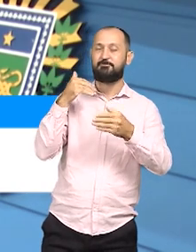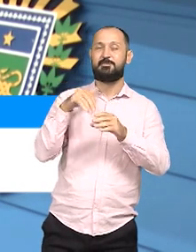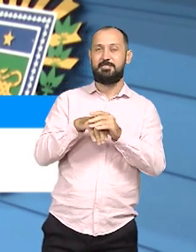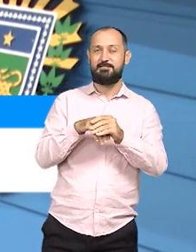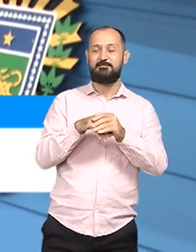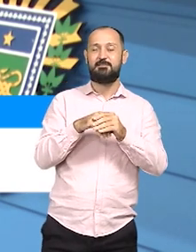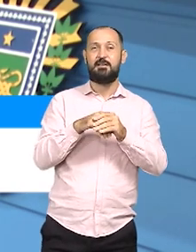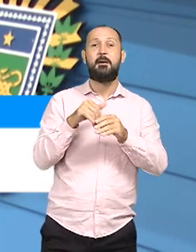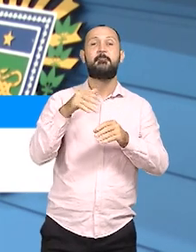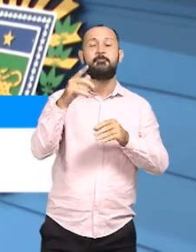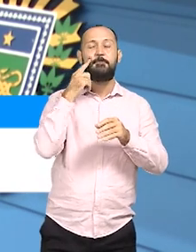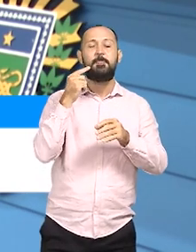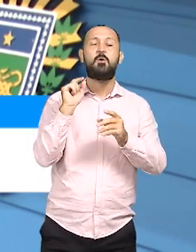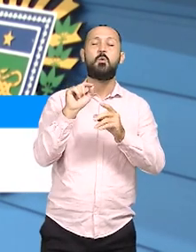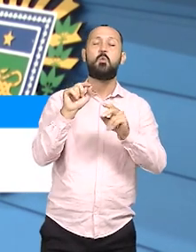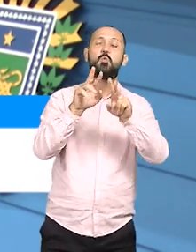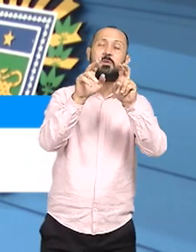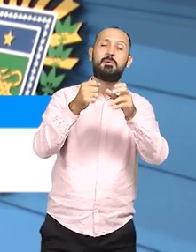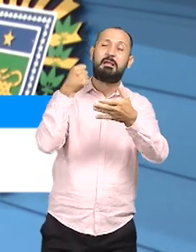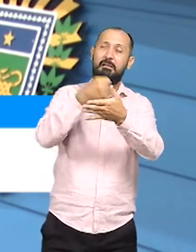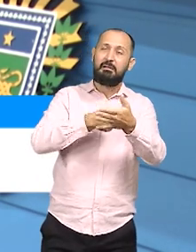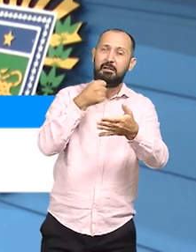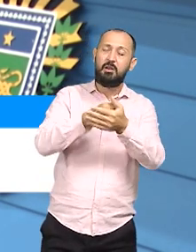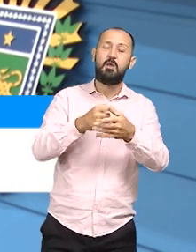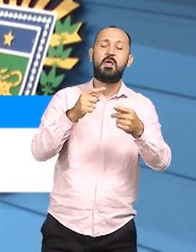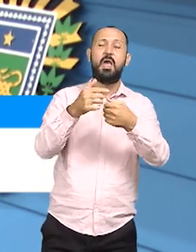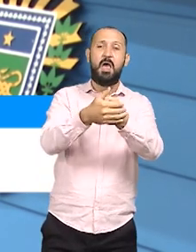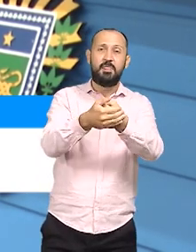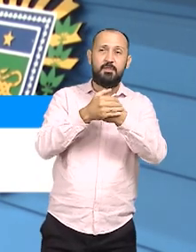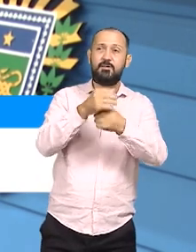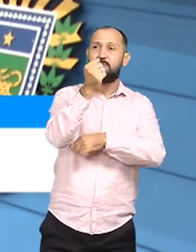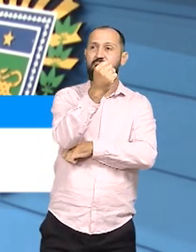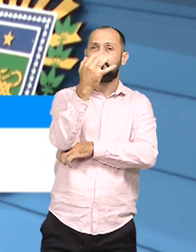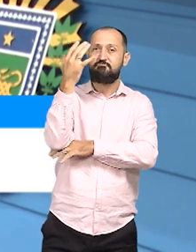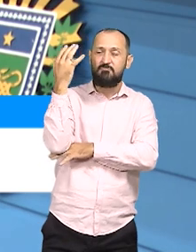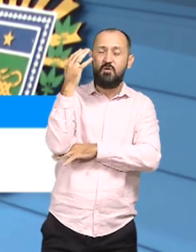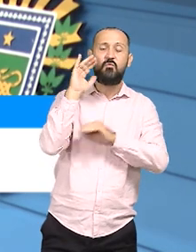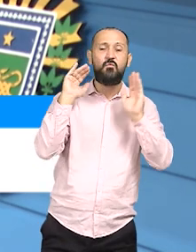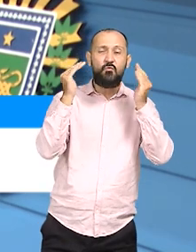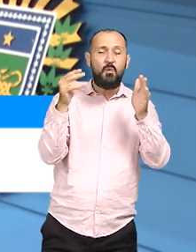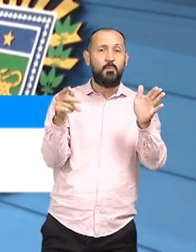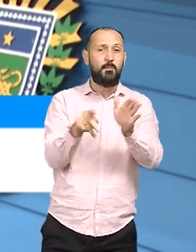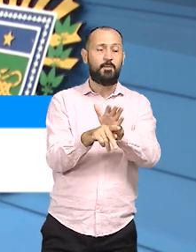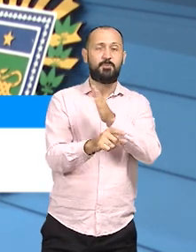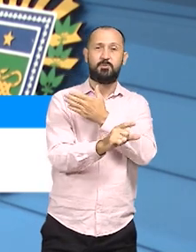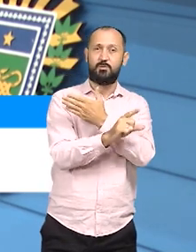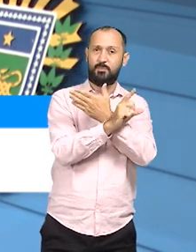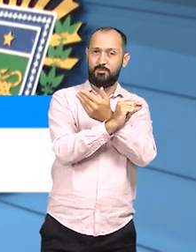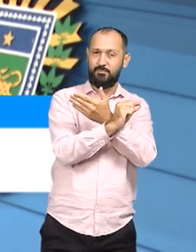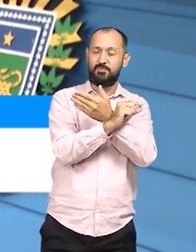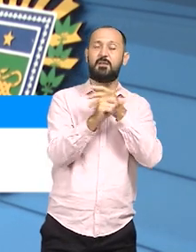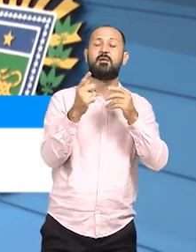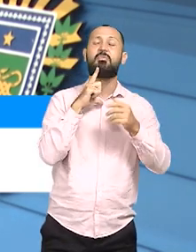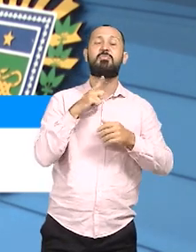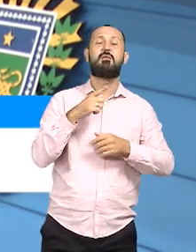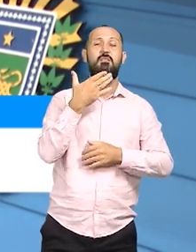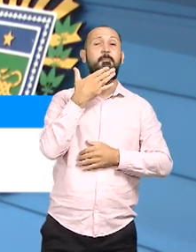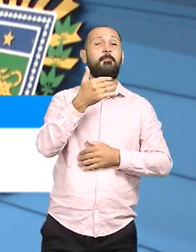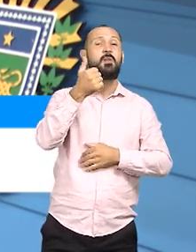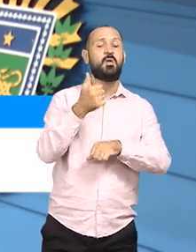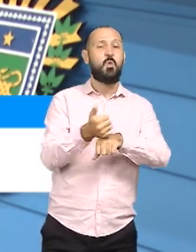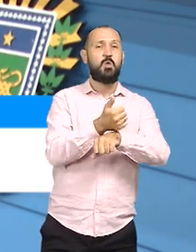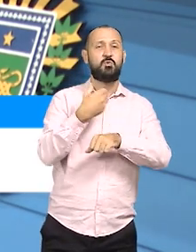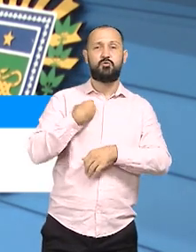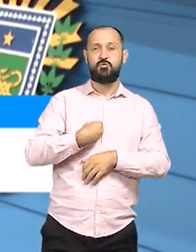eleições entre as principais bandeiras do parlamentar estão a defesa do meio ambiente com foco no Pantanal além da